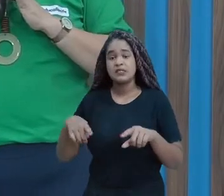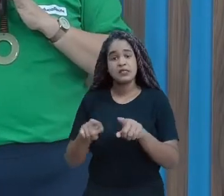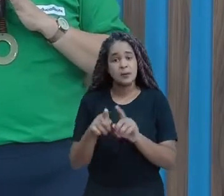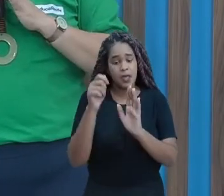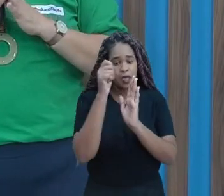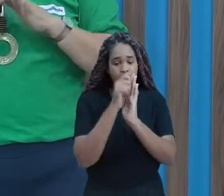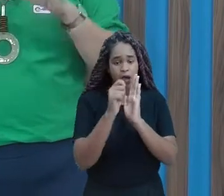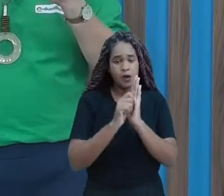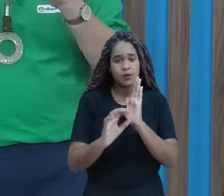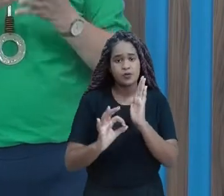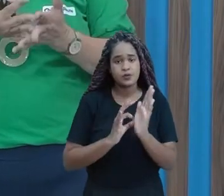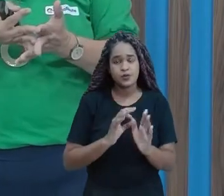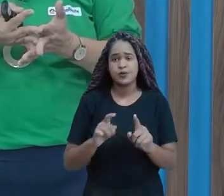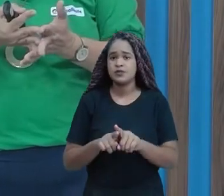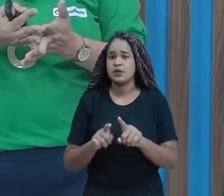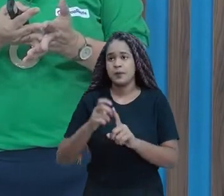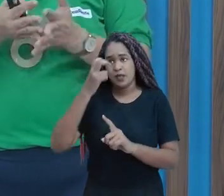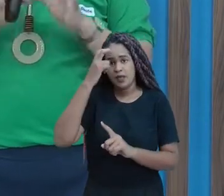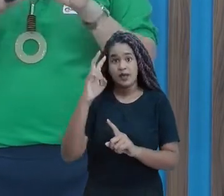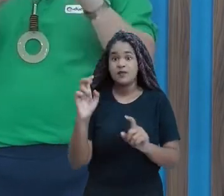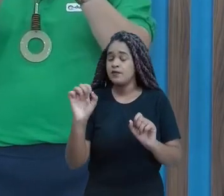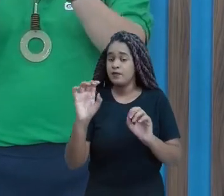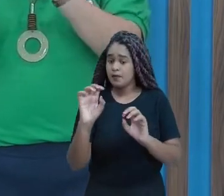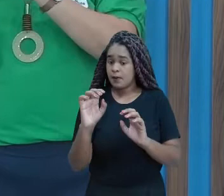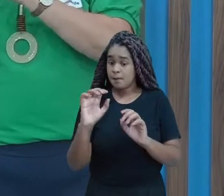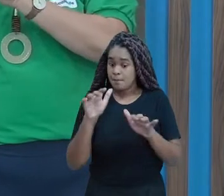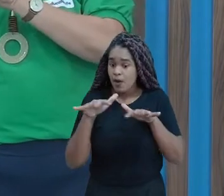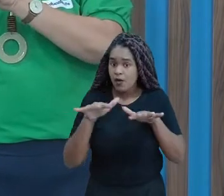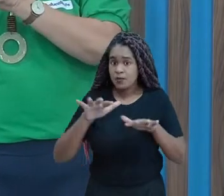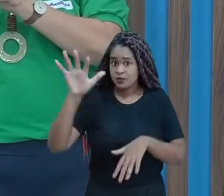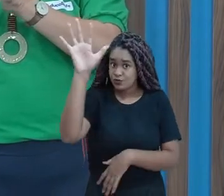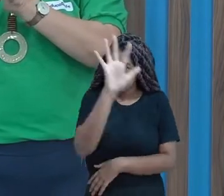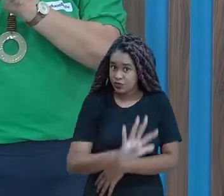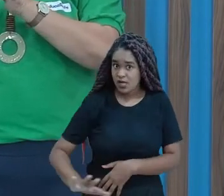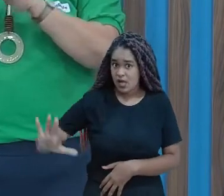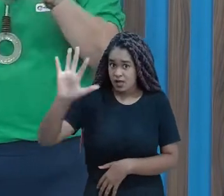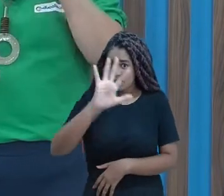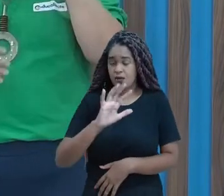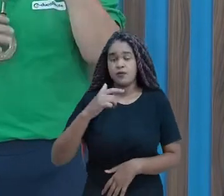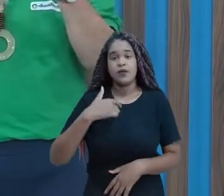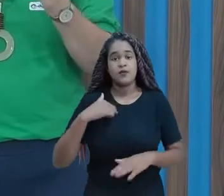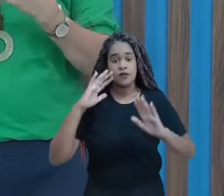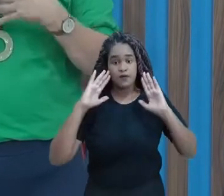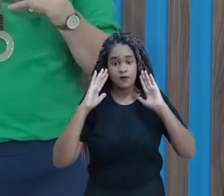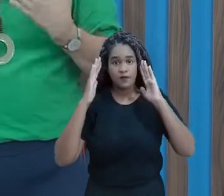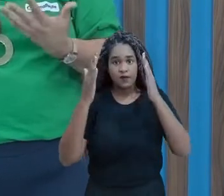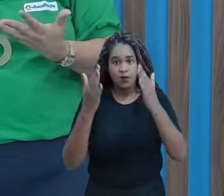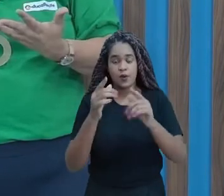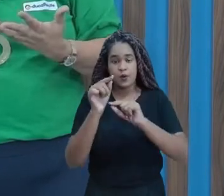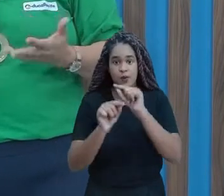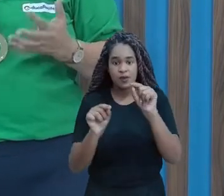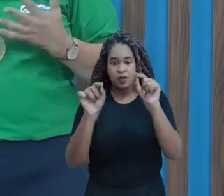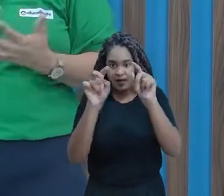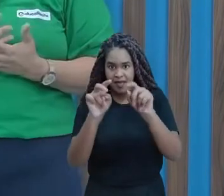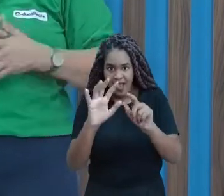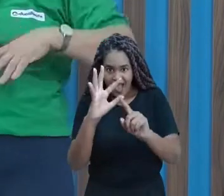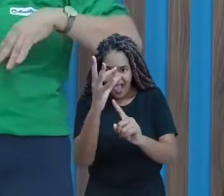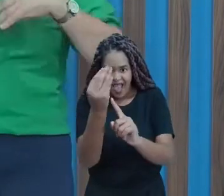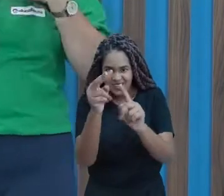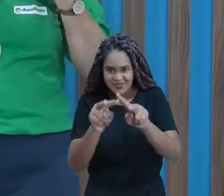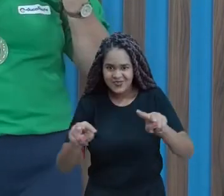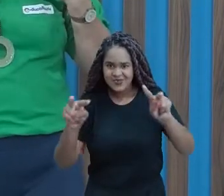foi um movimento amplo, ele não foi só de pintura. Eu vou dar um foco maior nas artes visuais, tá, gente? Porque é a minha praia.